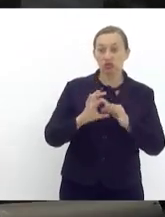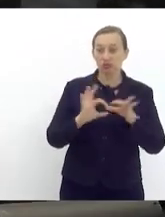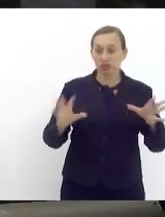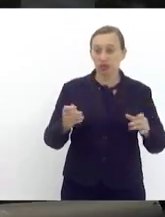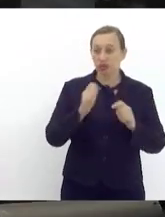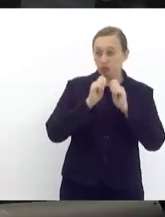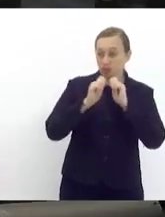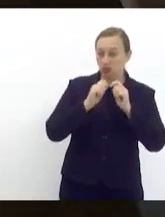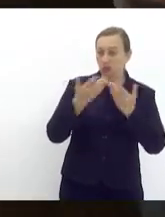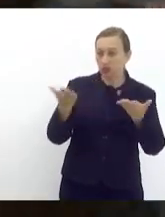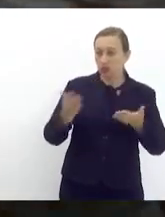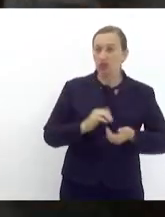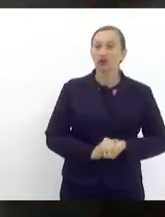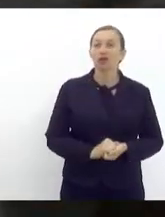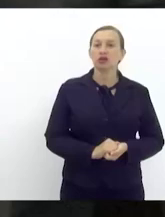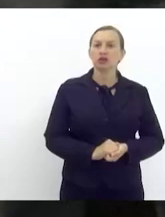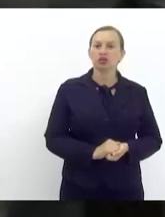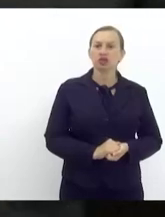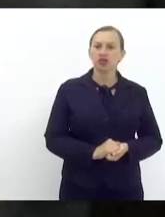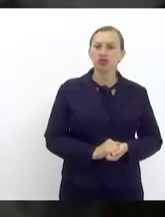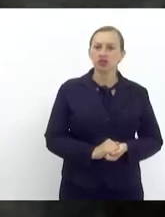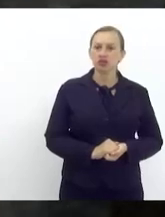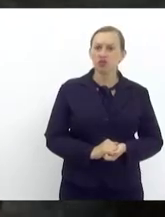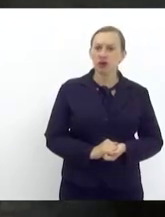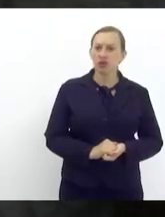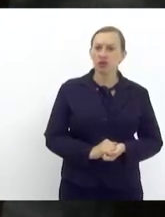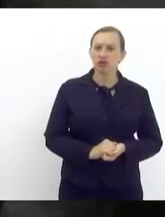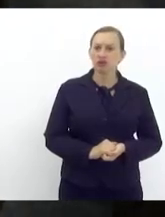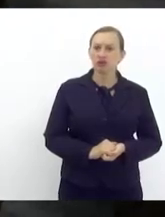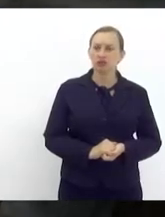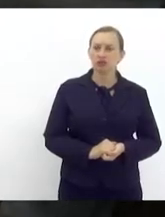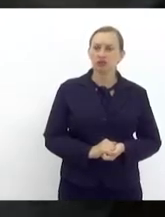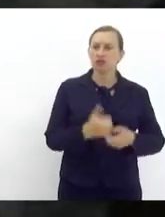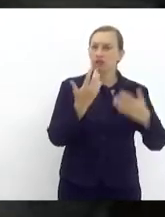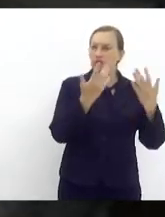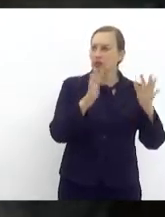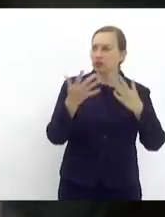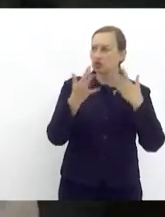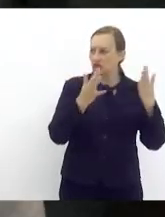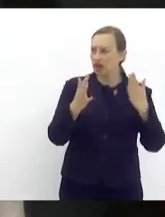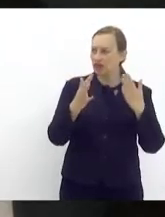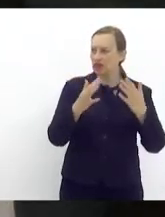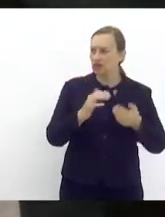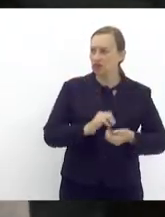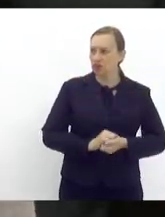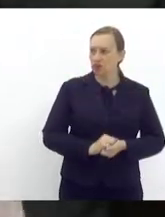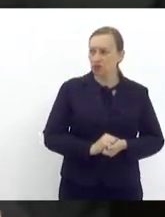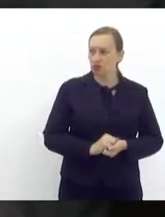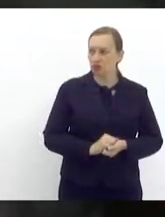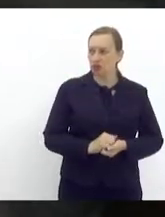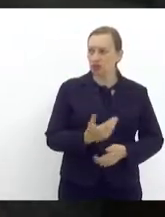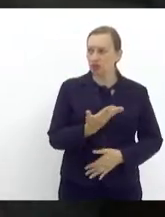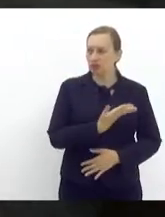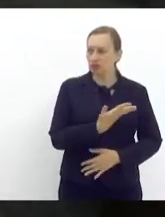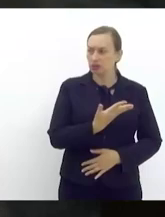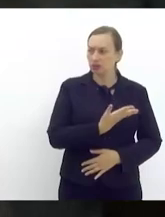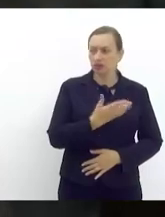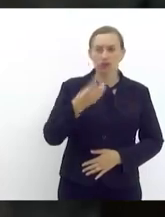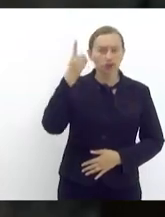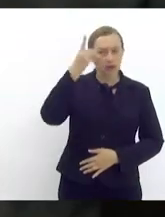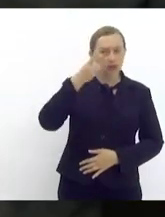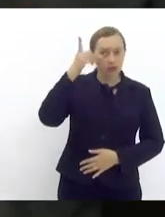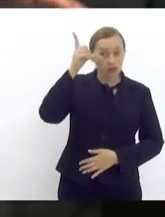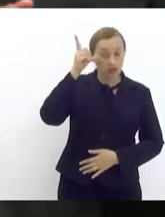de vocês. Presidente, eu queria, em primeiro lugar, parabenizar a nossa colega a deputada Lucinha